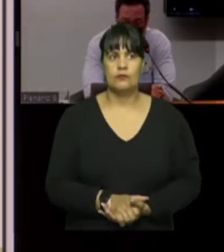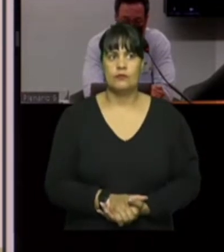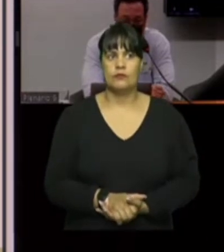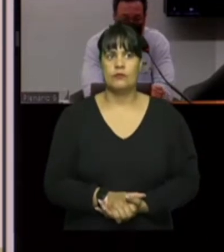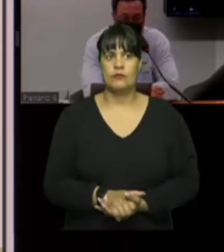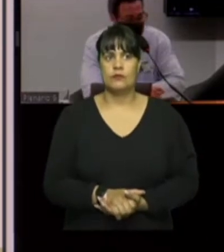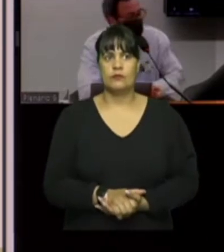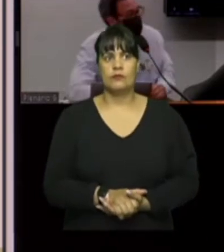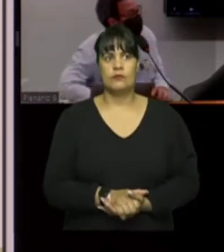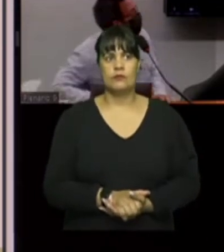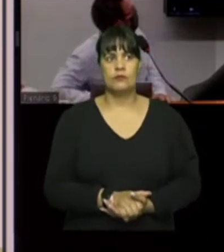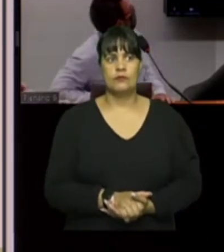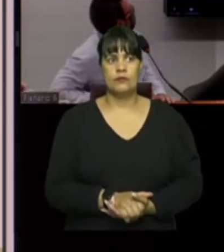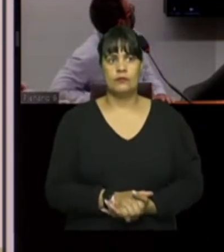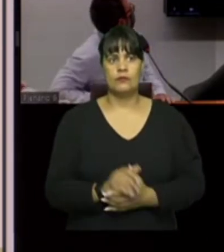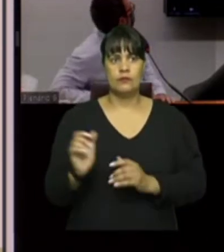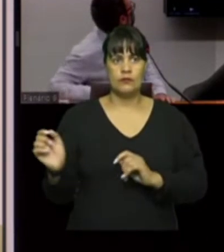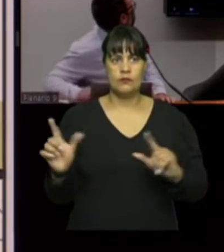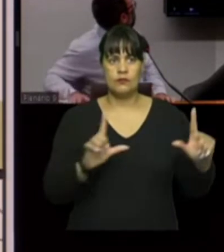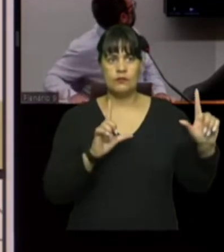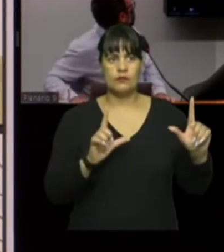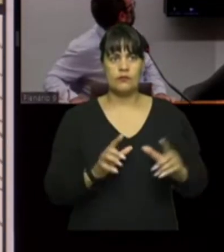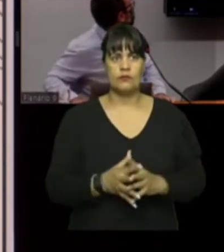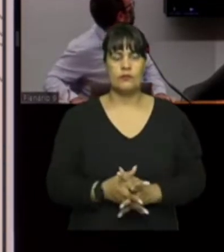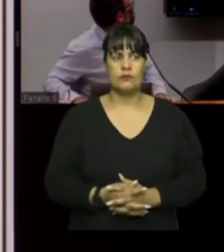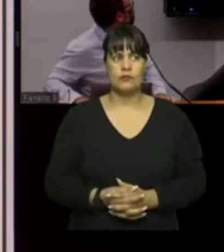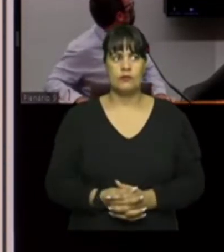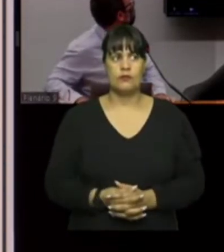Pode passar, por favor?